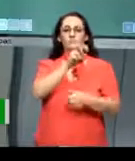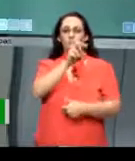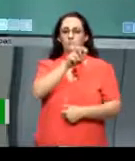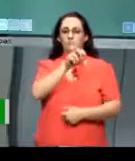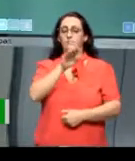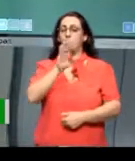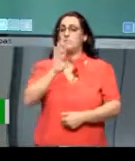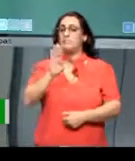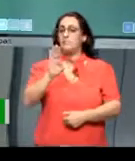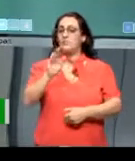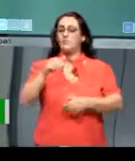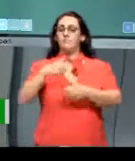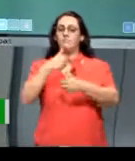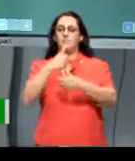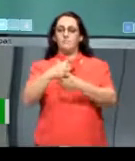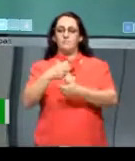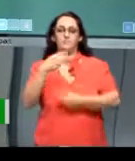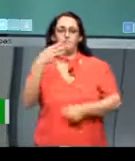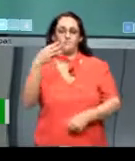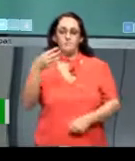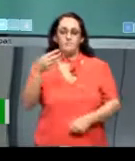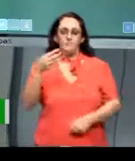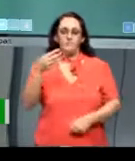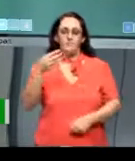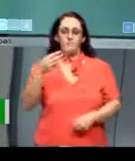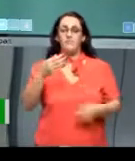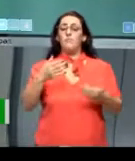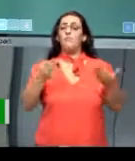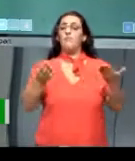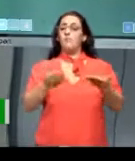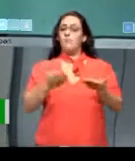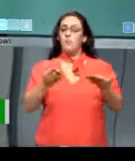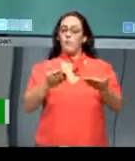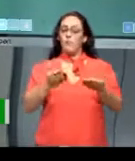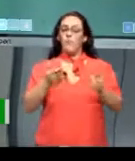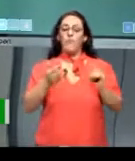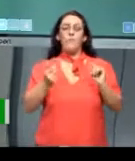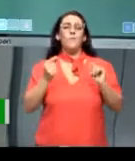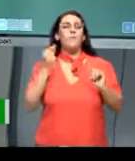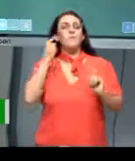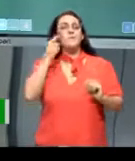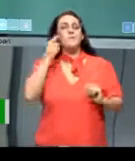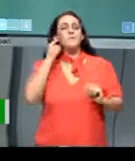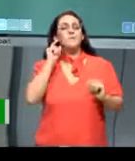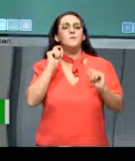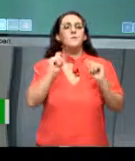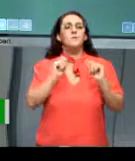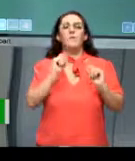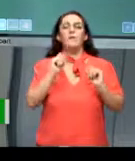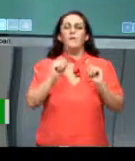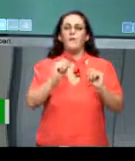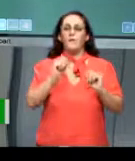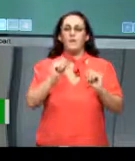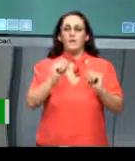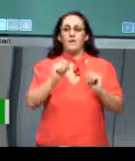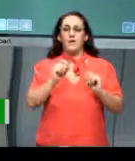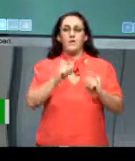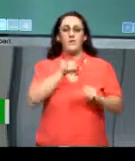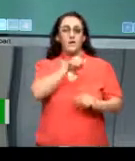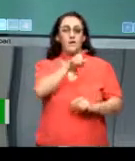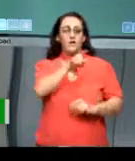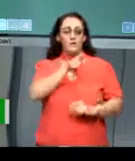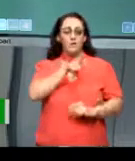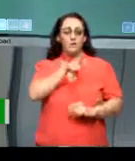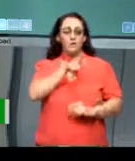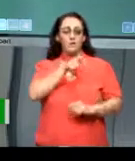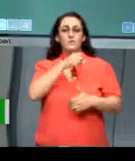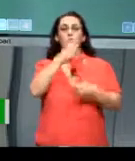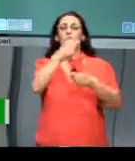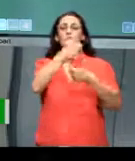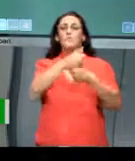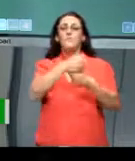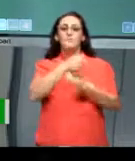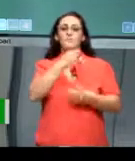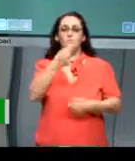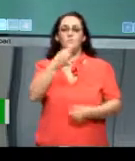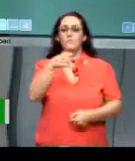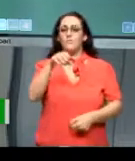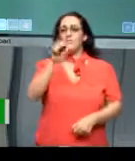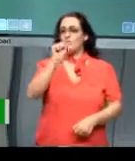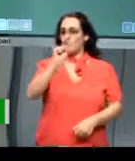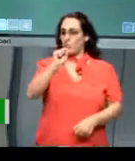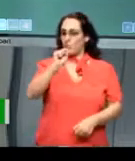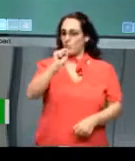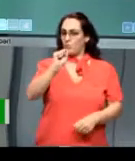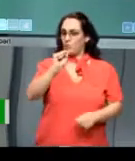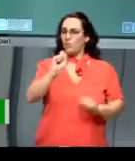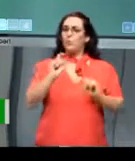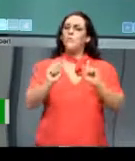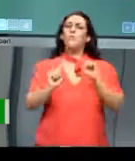supor que nós queiramos substituir x igual a menos 8 nesta função. O que a professora Eliana Demarques